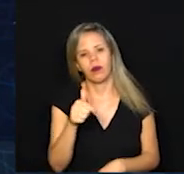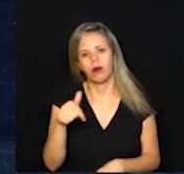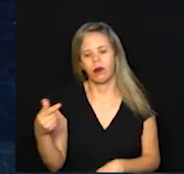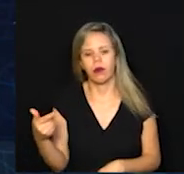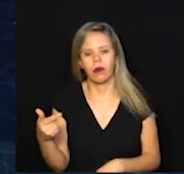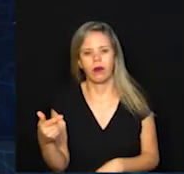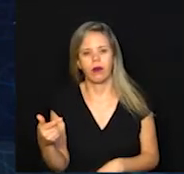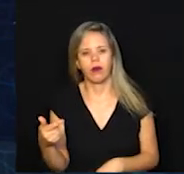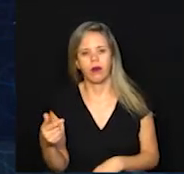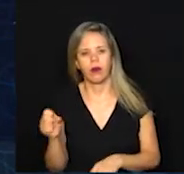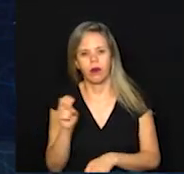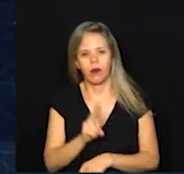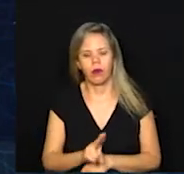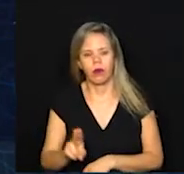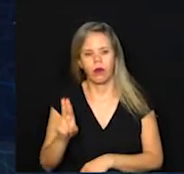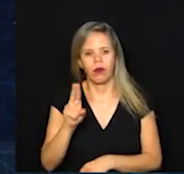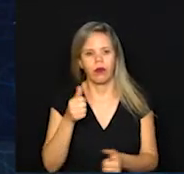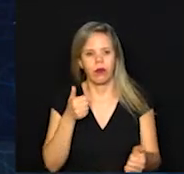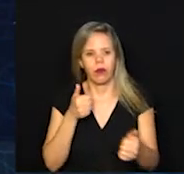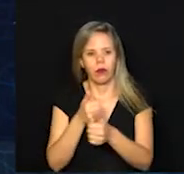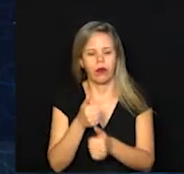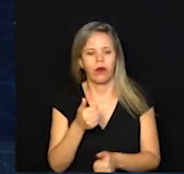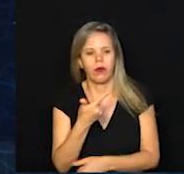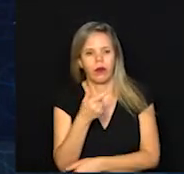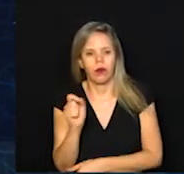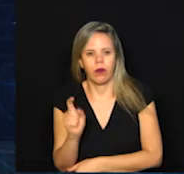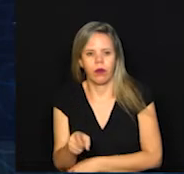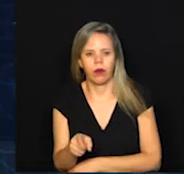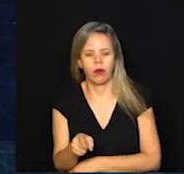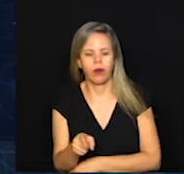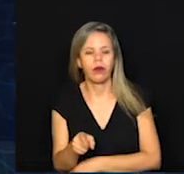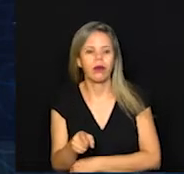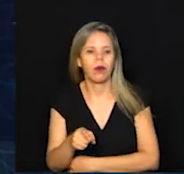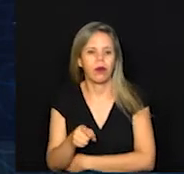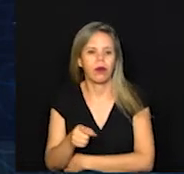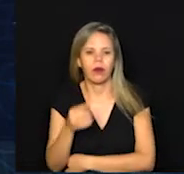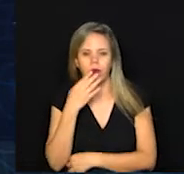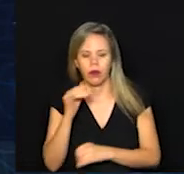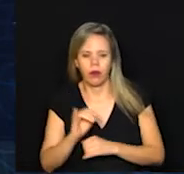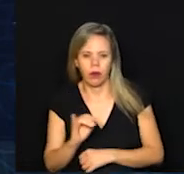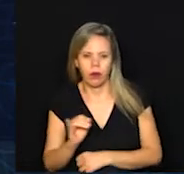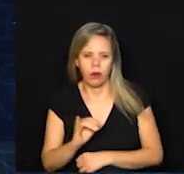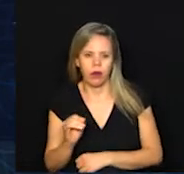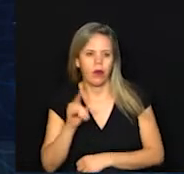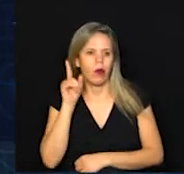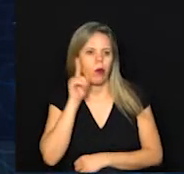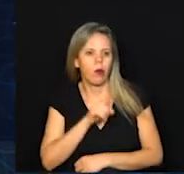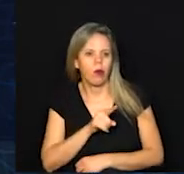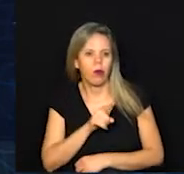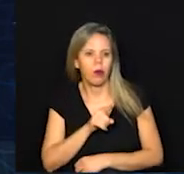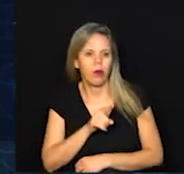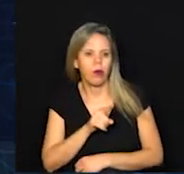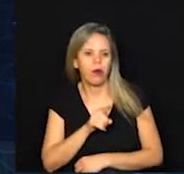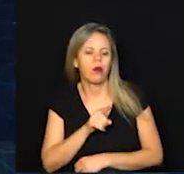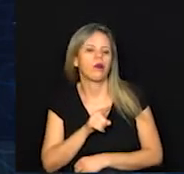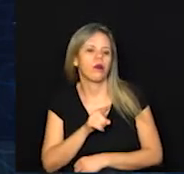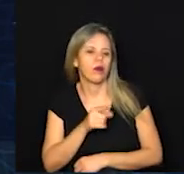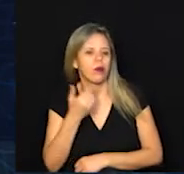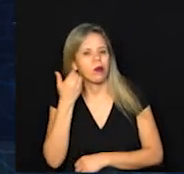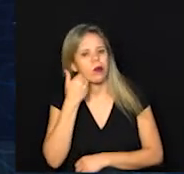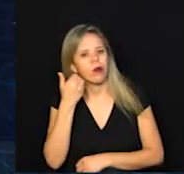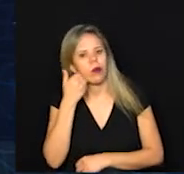92.272 casos, Sumaré se aproximando dos 20 mil casos, Indaiatuba, Americana, Santa Bárbara do